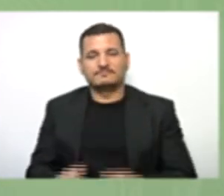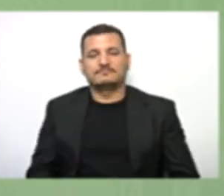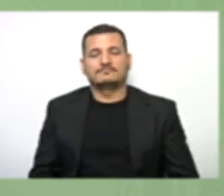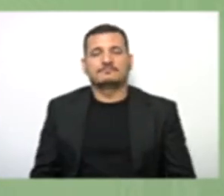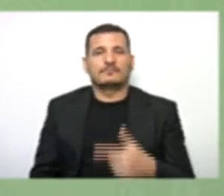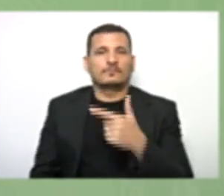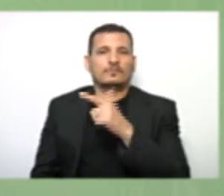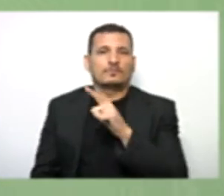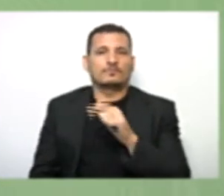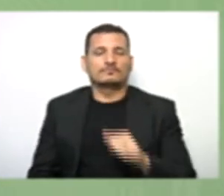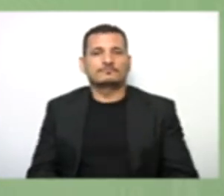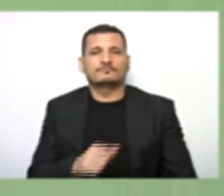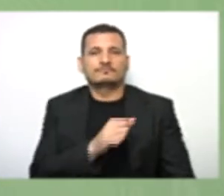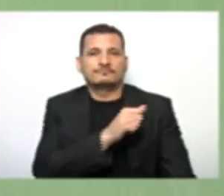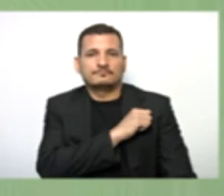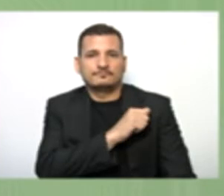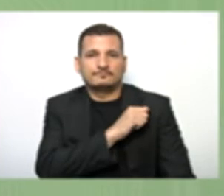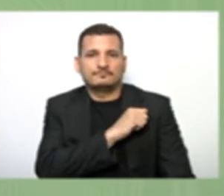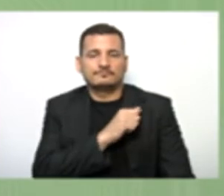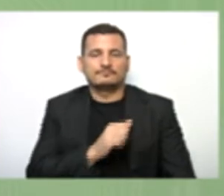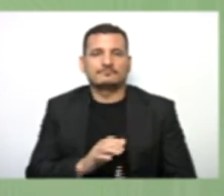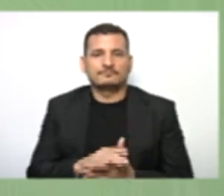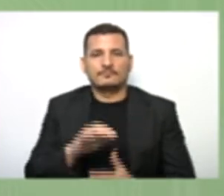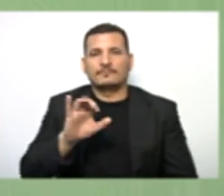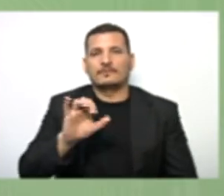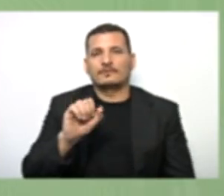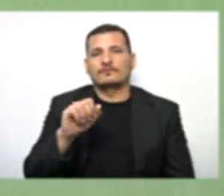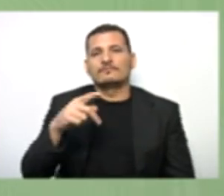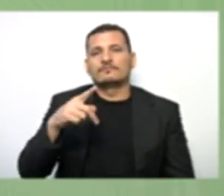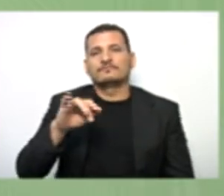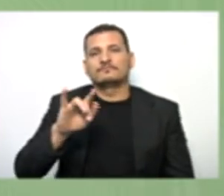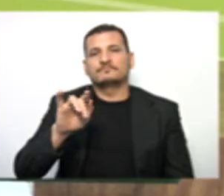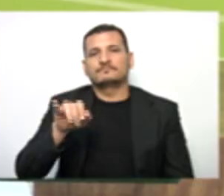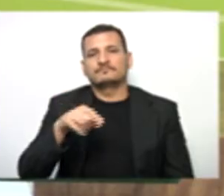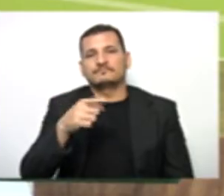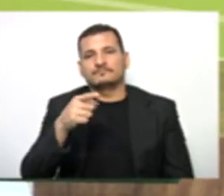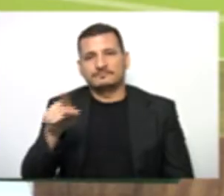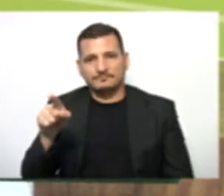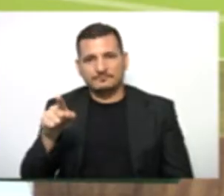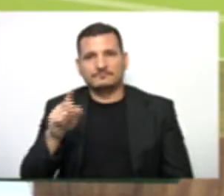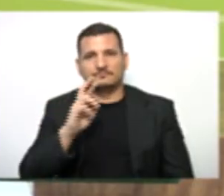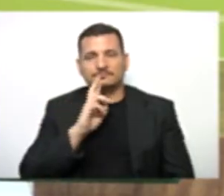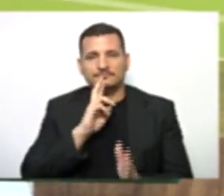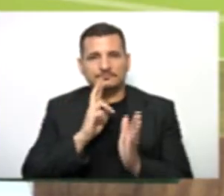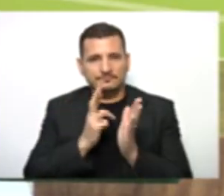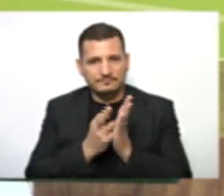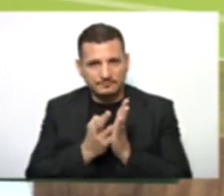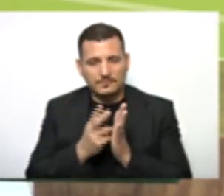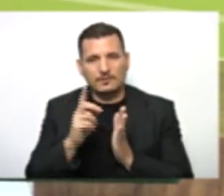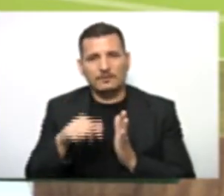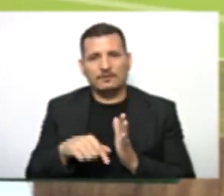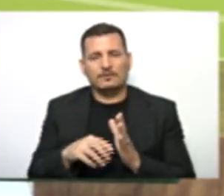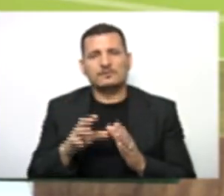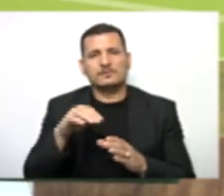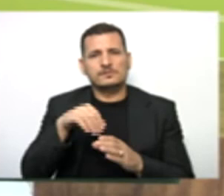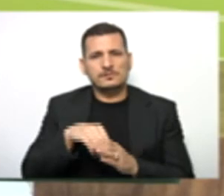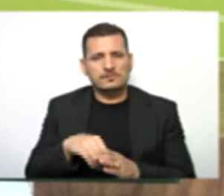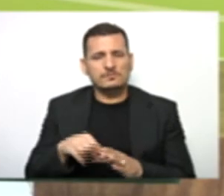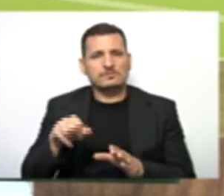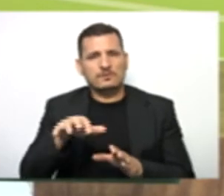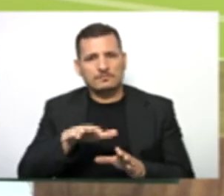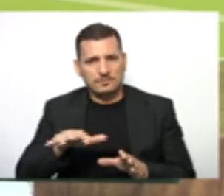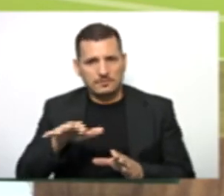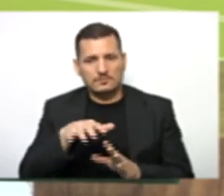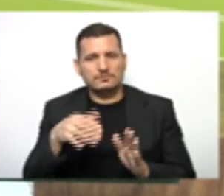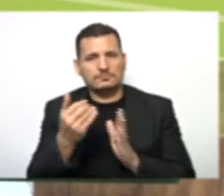outro aluno lá de Espigão do Oeste respondeu que é a execução de um programa dentro de um ambiente fornecido